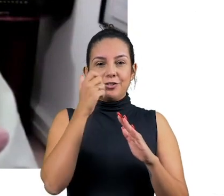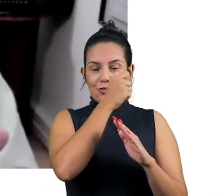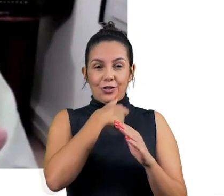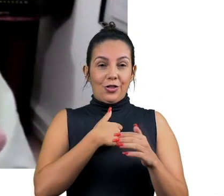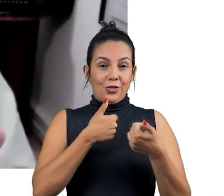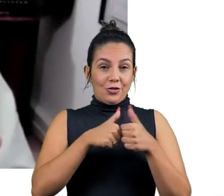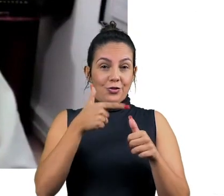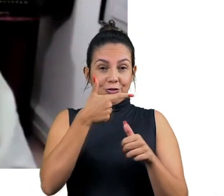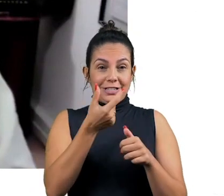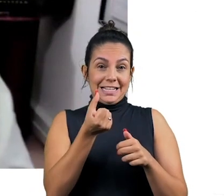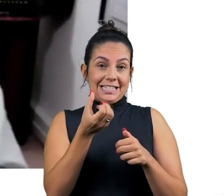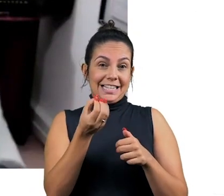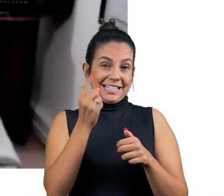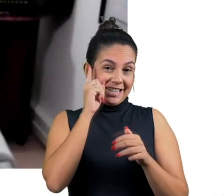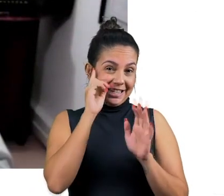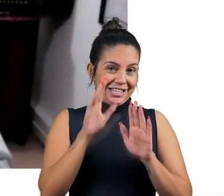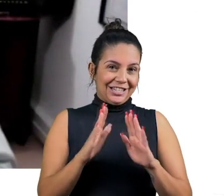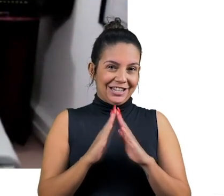a 260